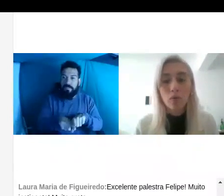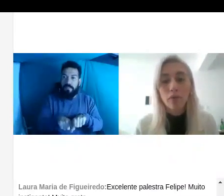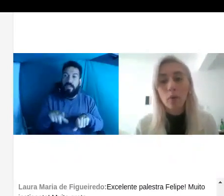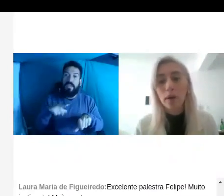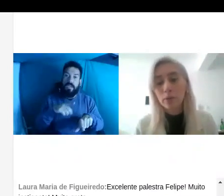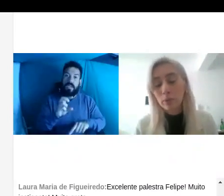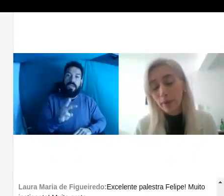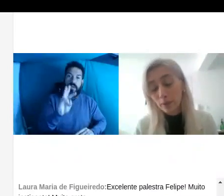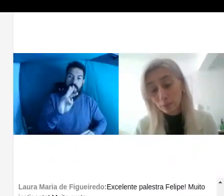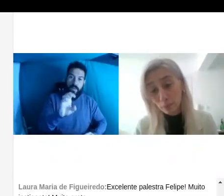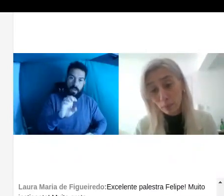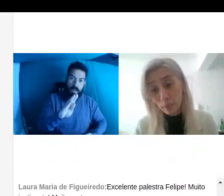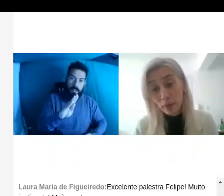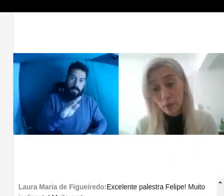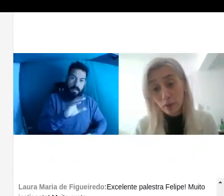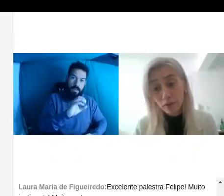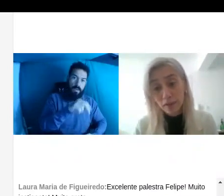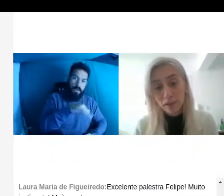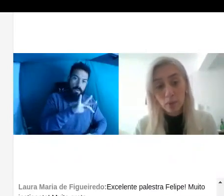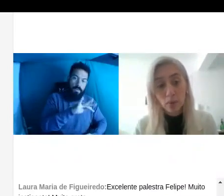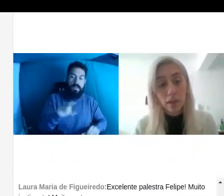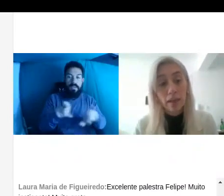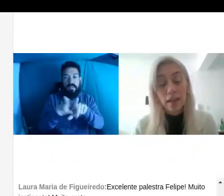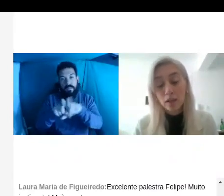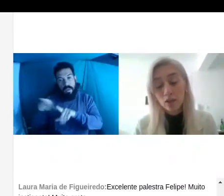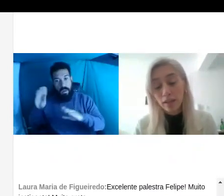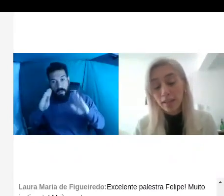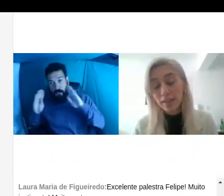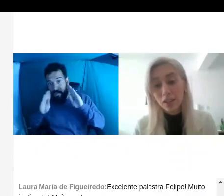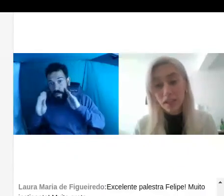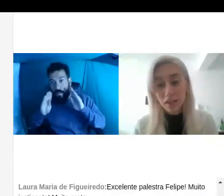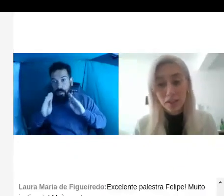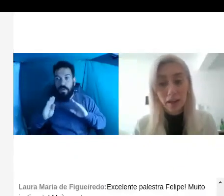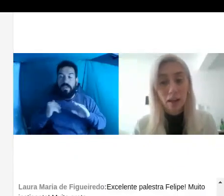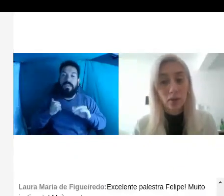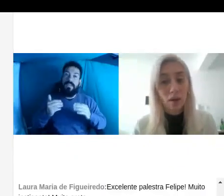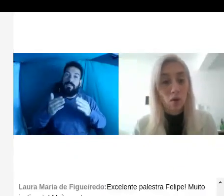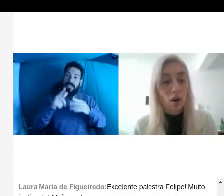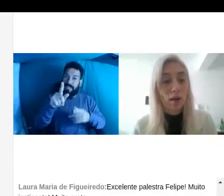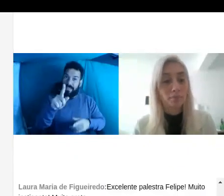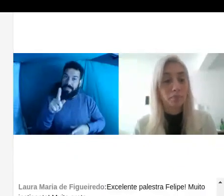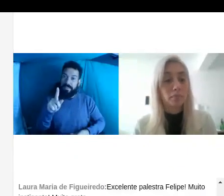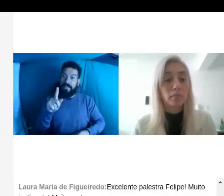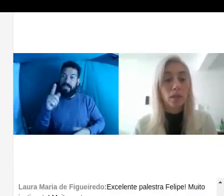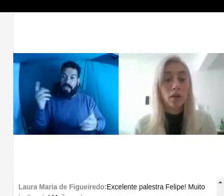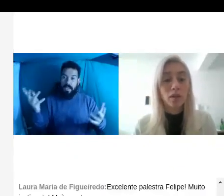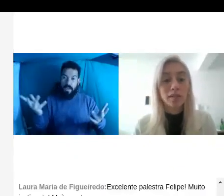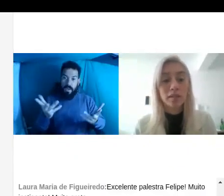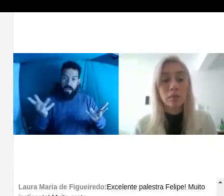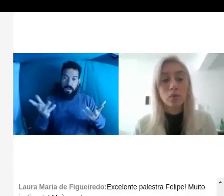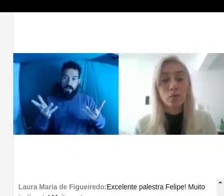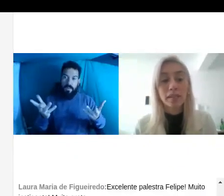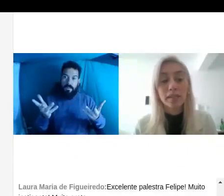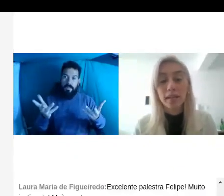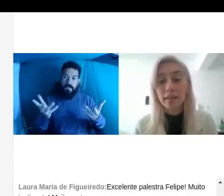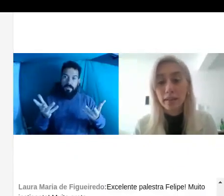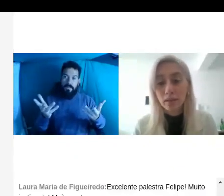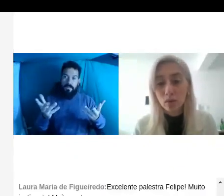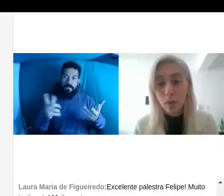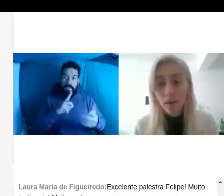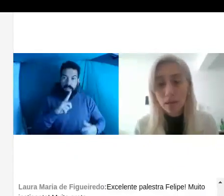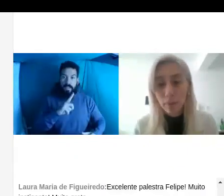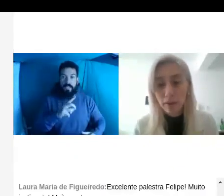Webconf quanto pelo nosso Facebook. Eu só queria deixar registrado que agora nós estamos com